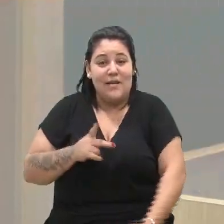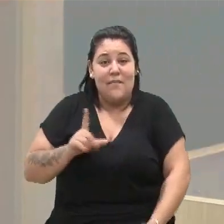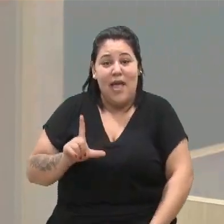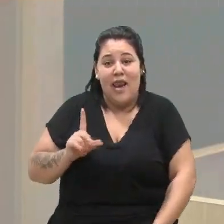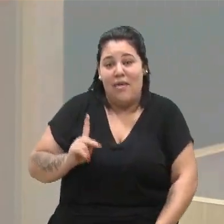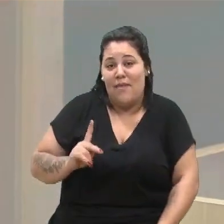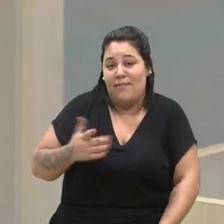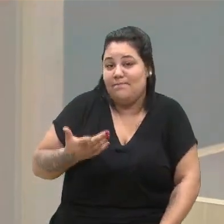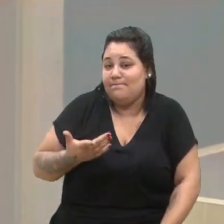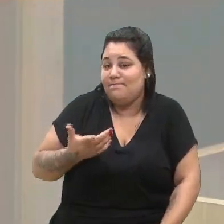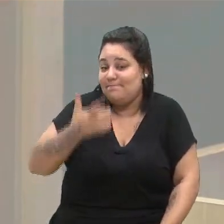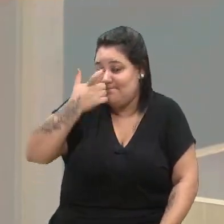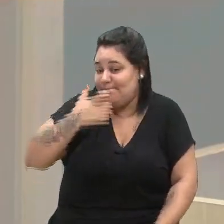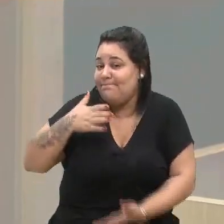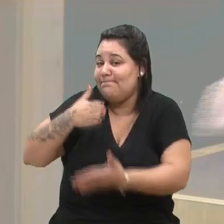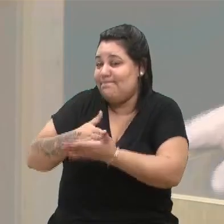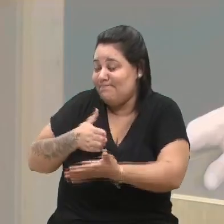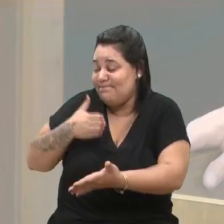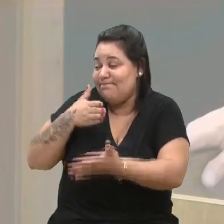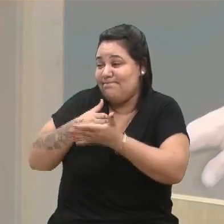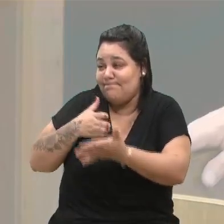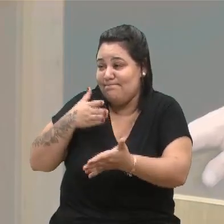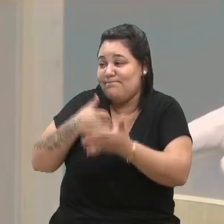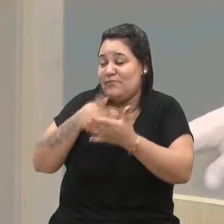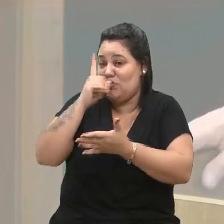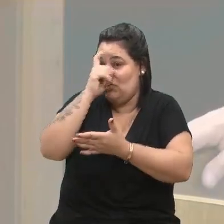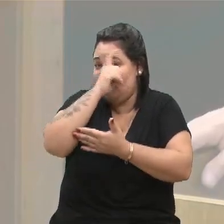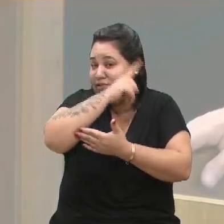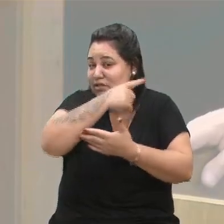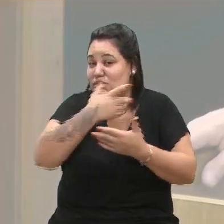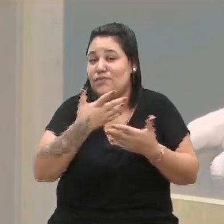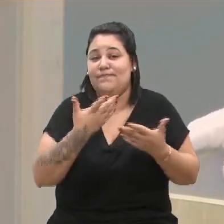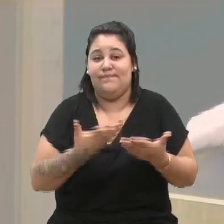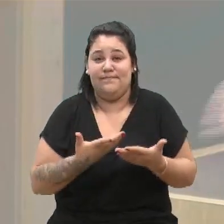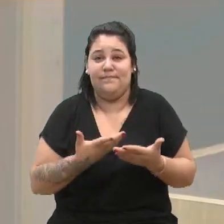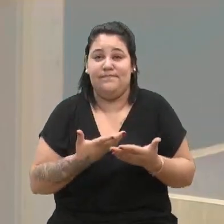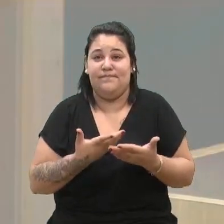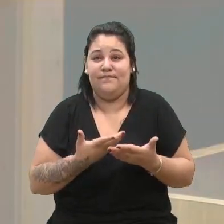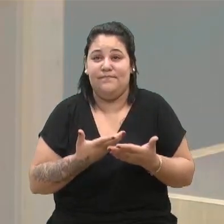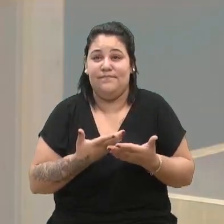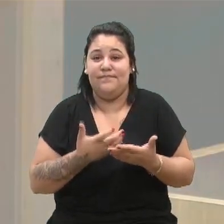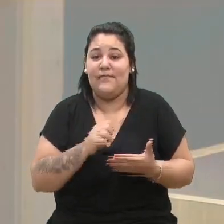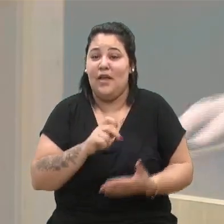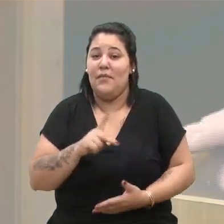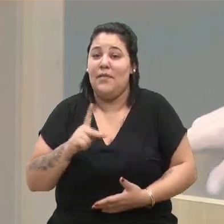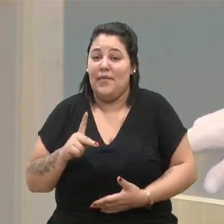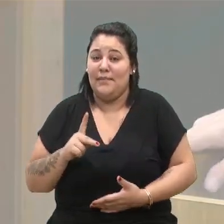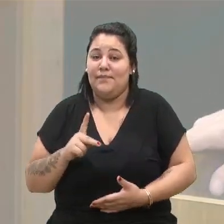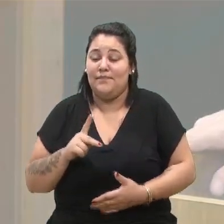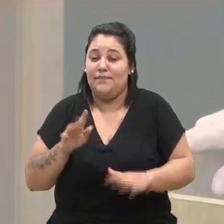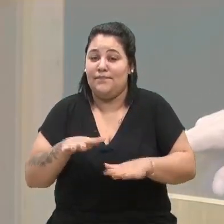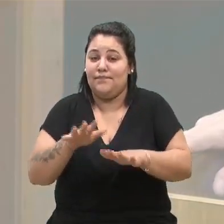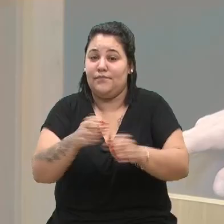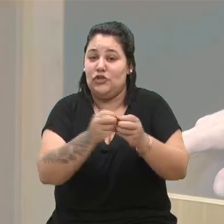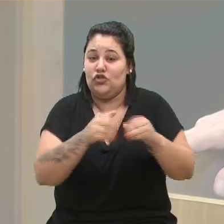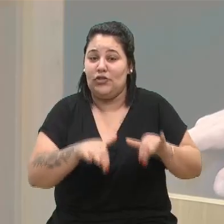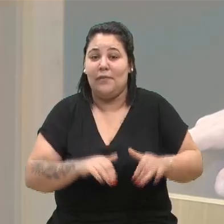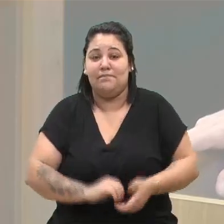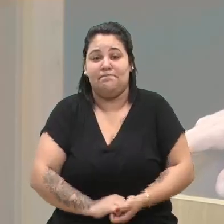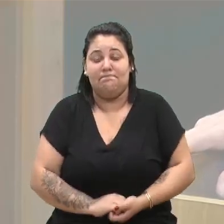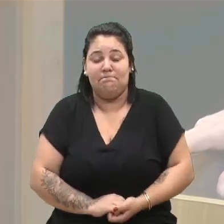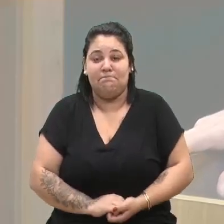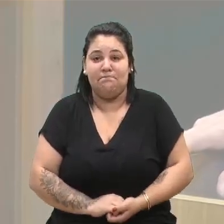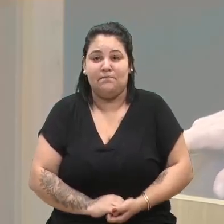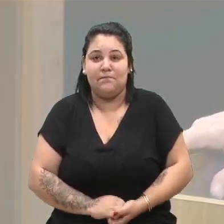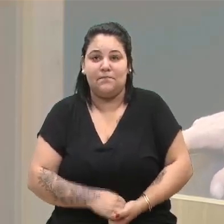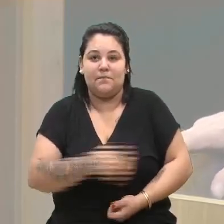provavelmente vai inviabilizar o transporte coletivo de pessoas. Coletivo não, para o transporte de passageiros no Brasil. Só parte,